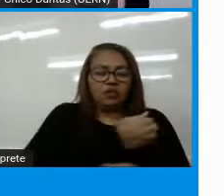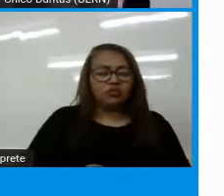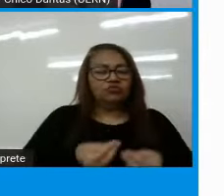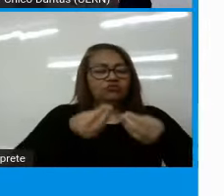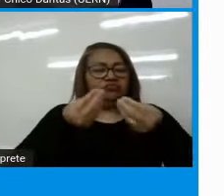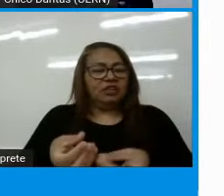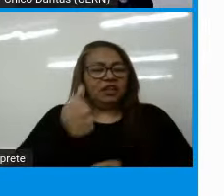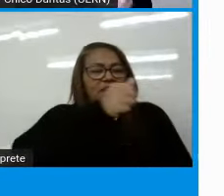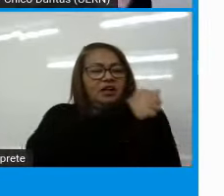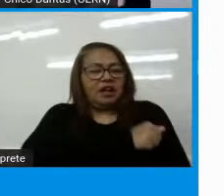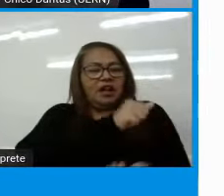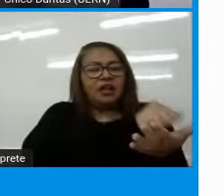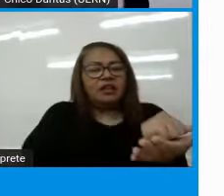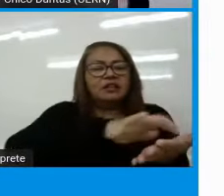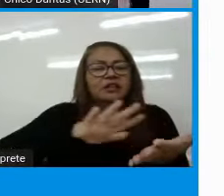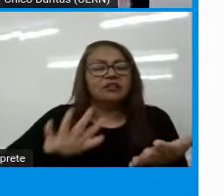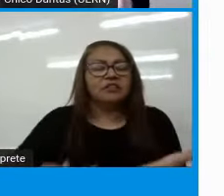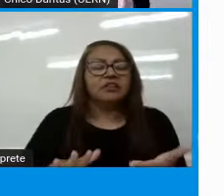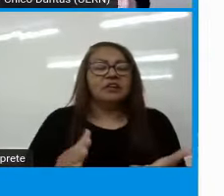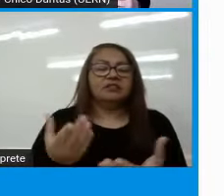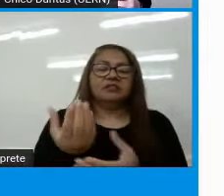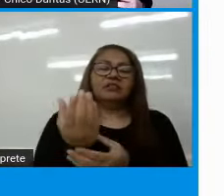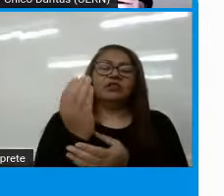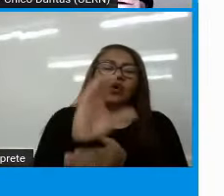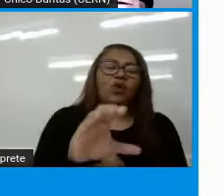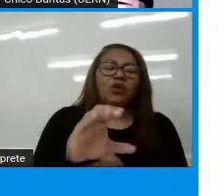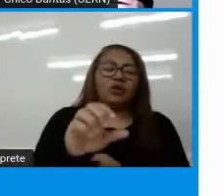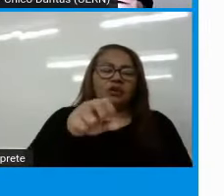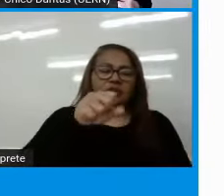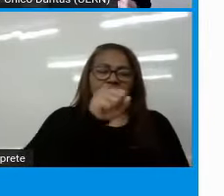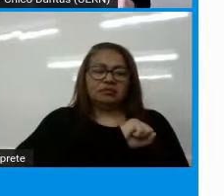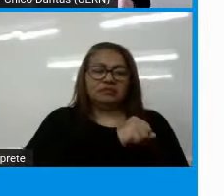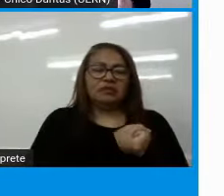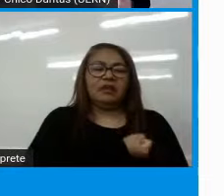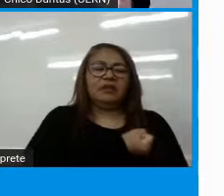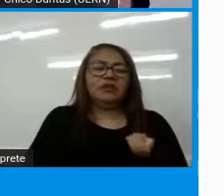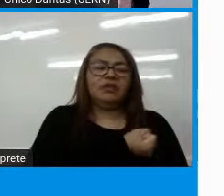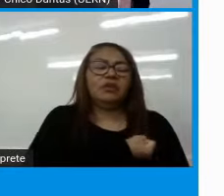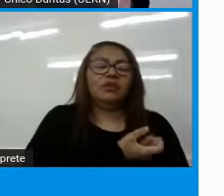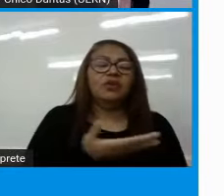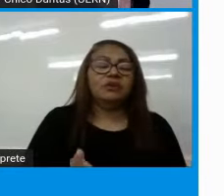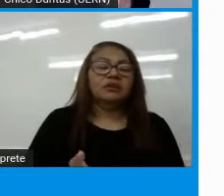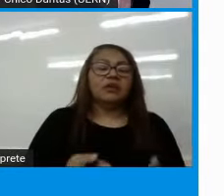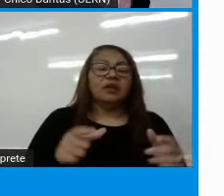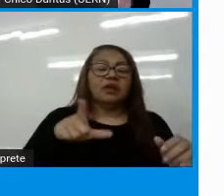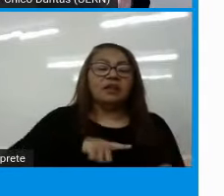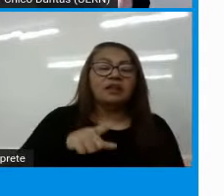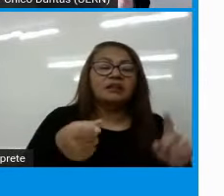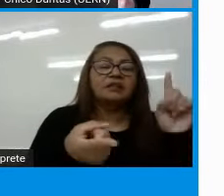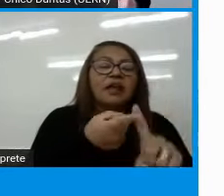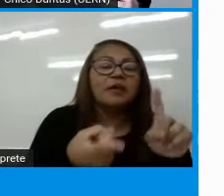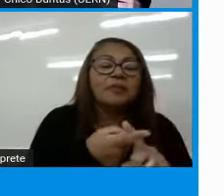Aula. E tem ainda as atividades, a opção das atividades que, para mim,